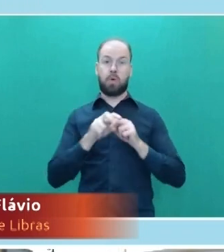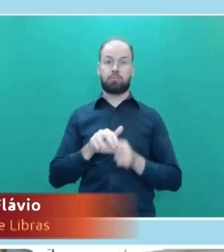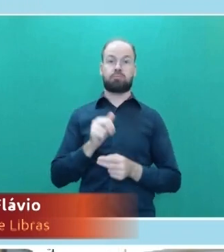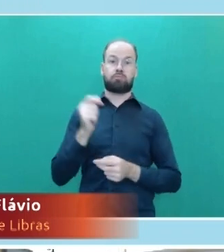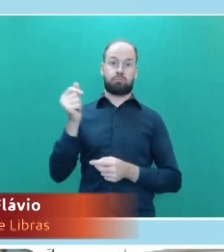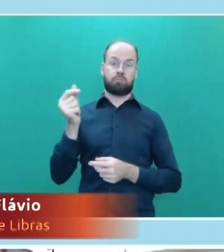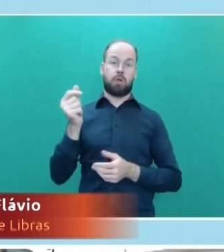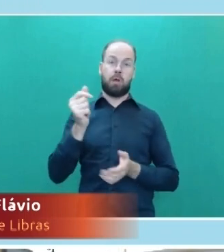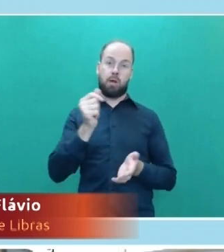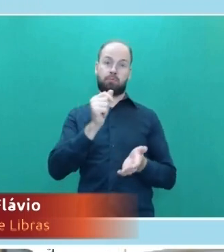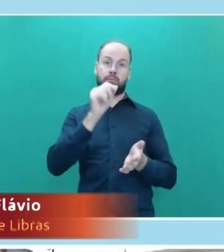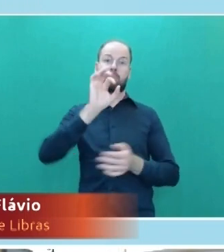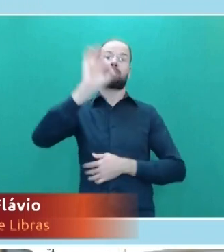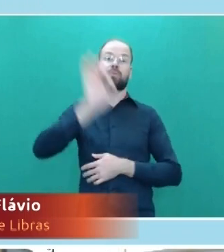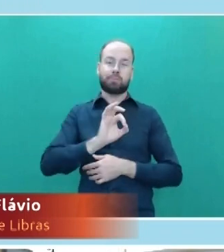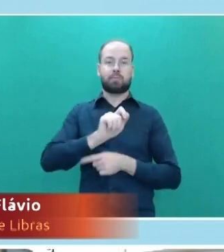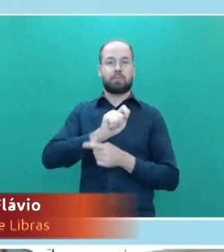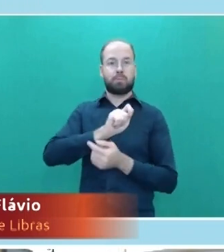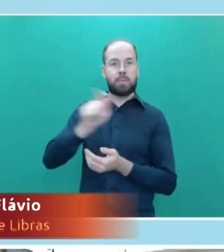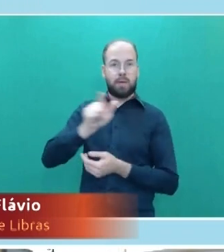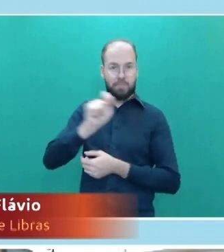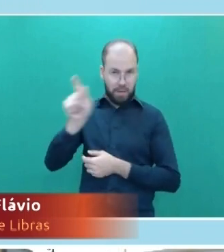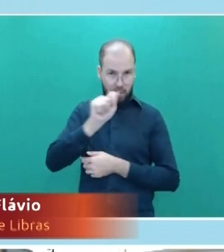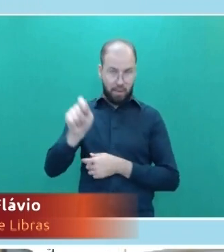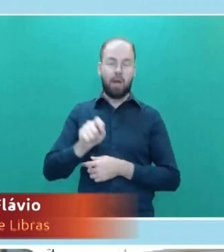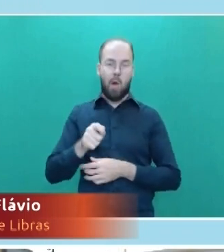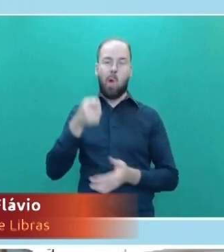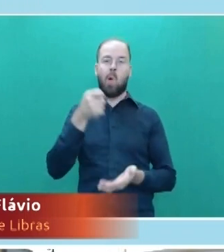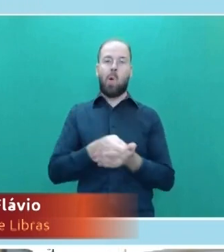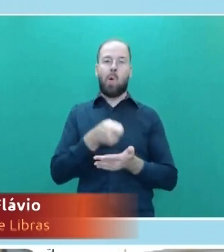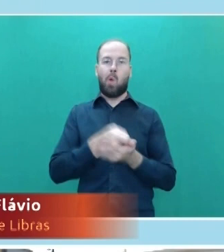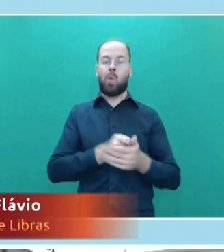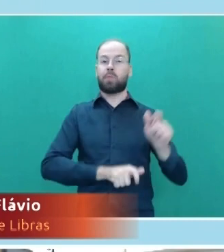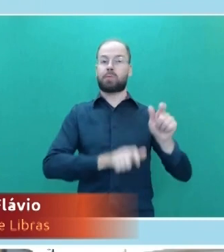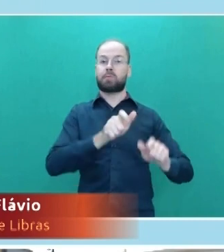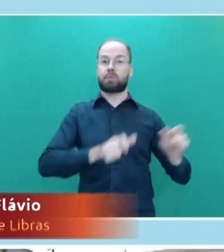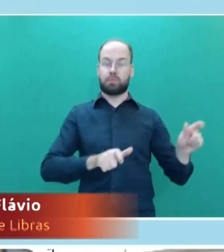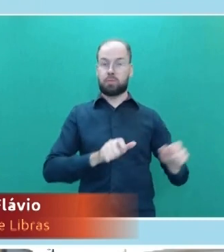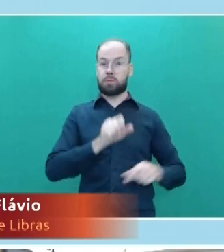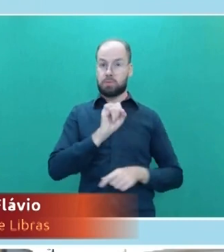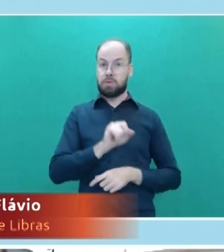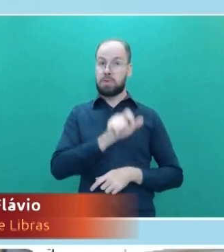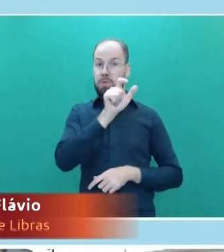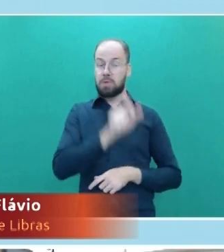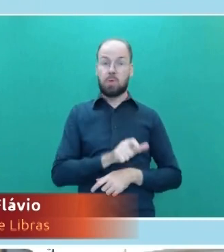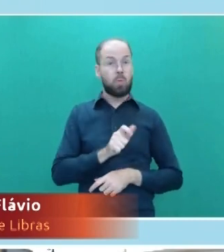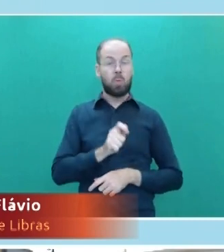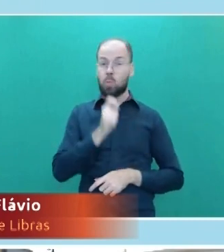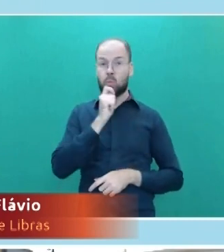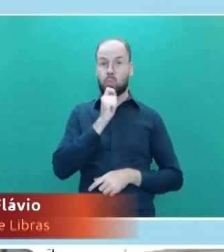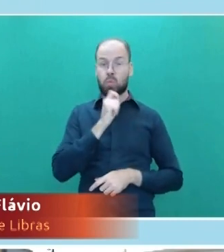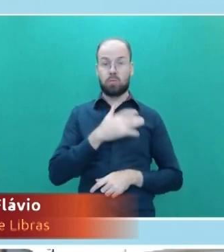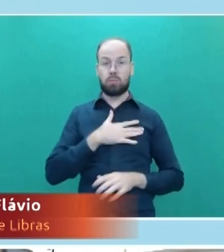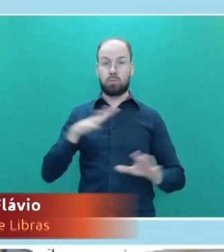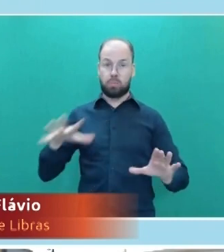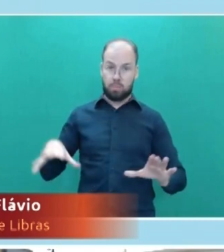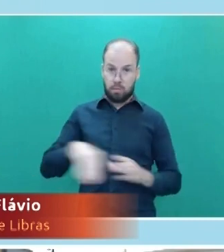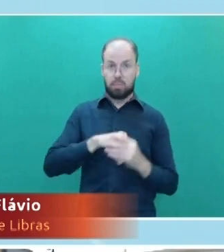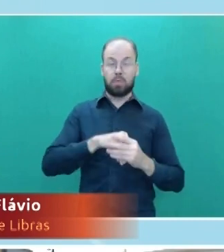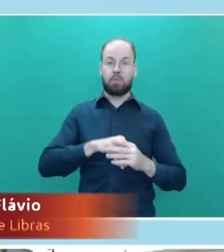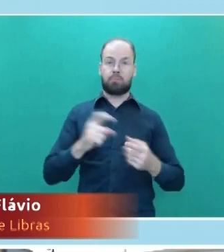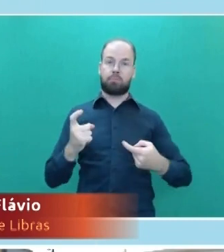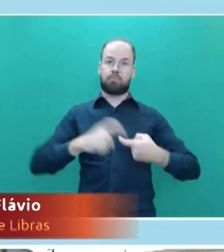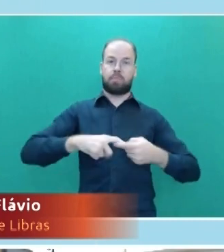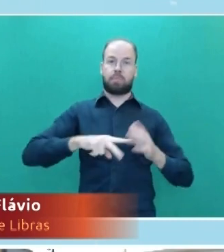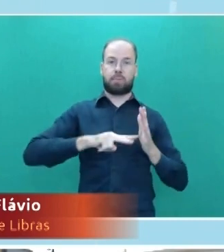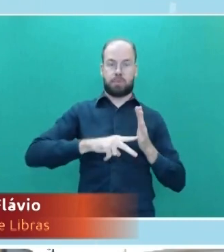assistencial sendo obrigada a ser cobrada dos trabalhadores, mesmo que eles não estejam sindicalizados, mas